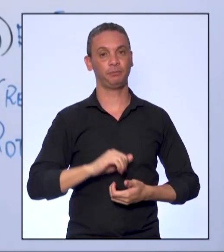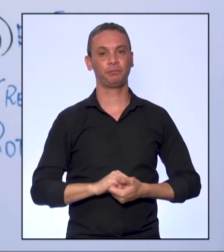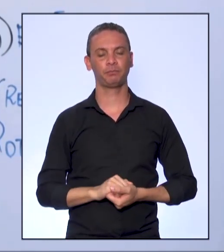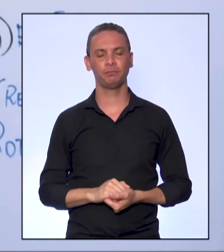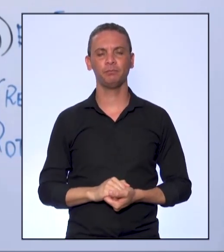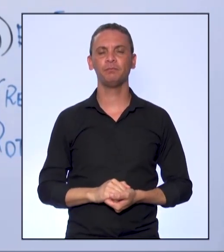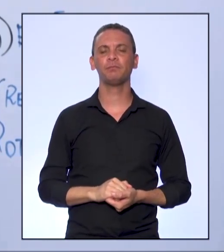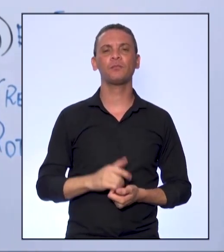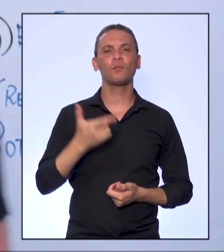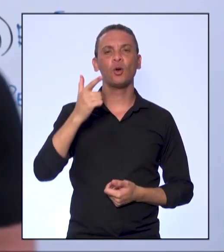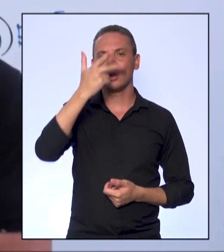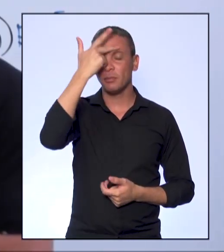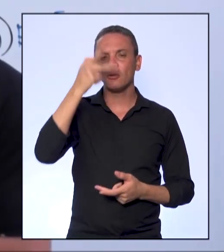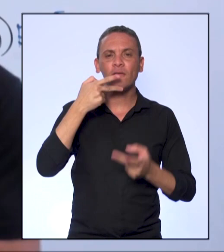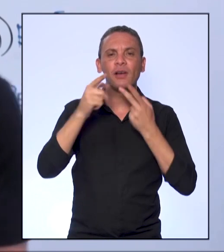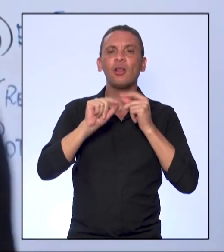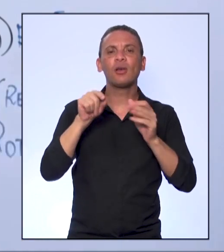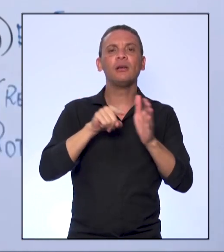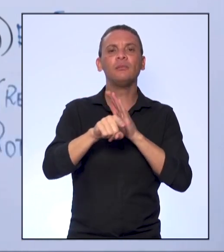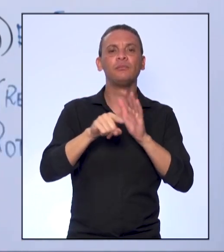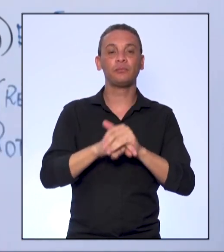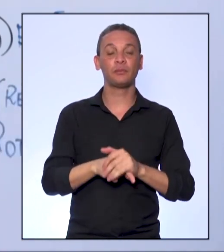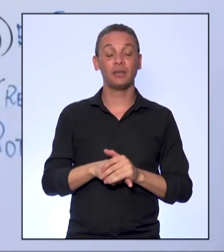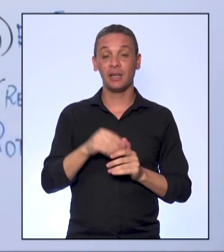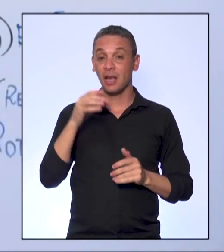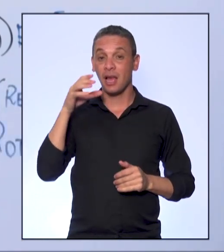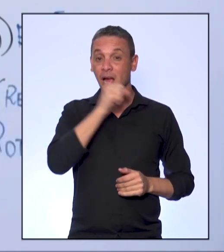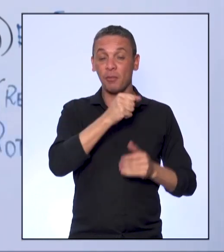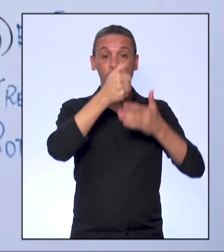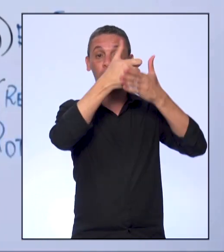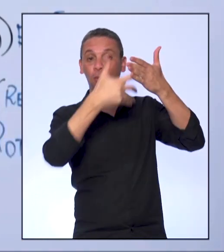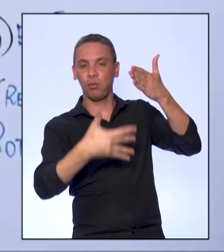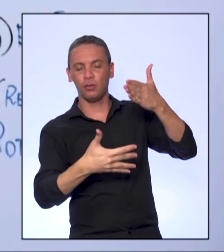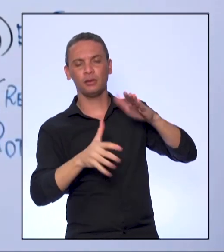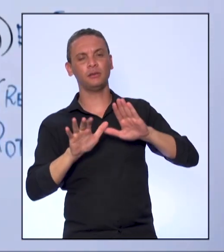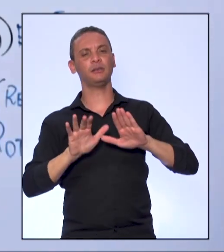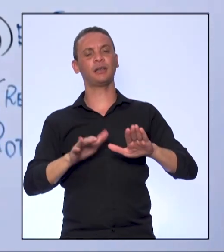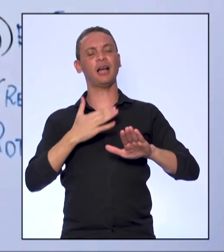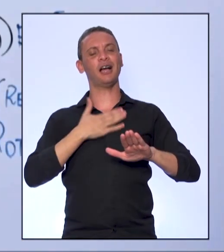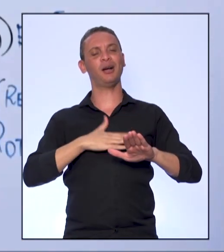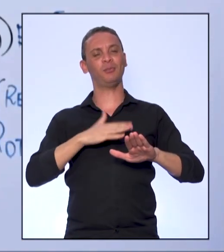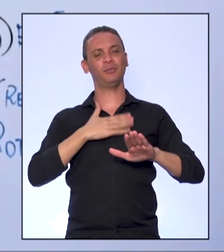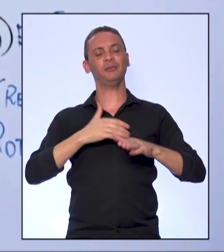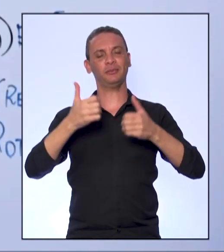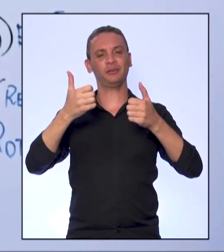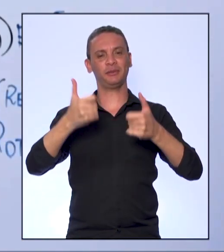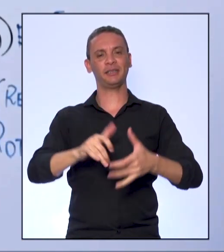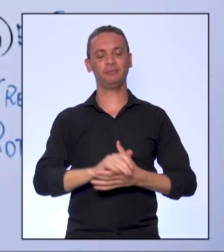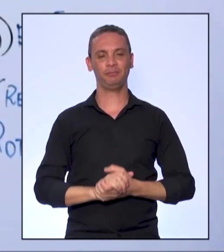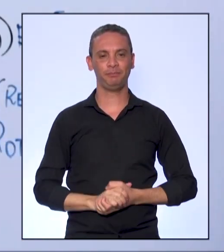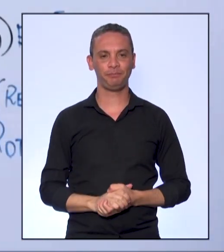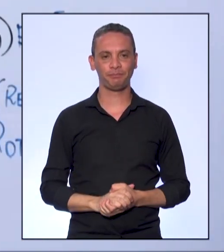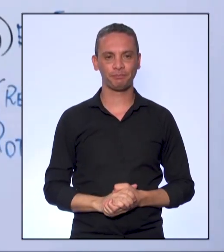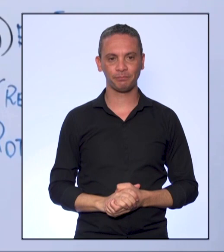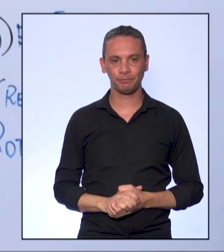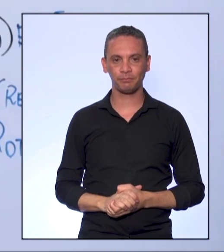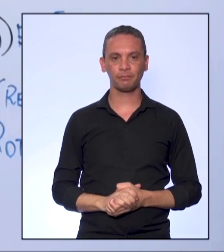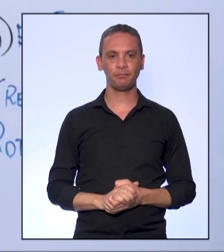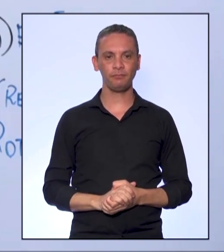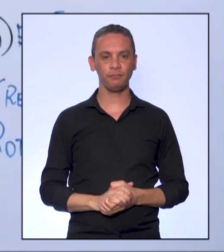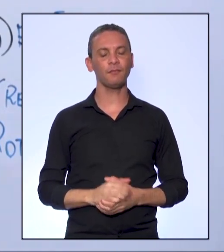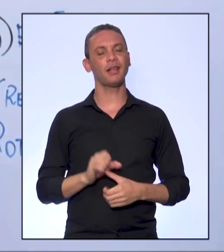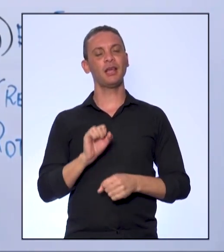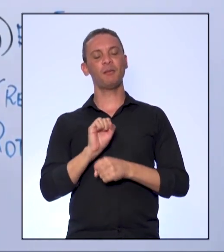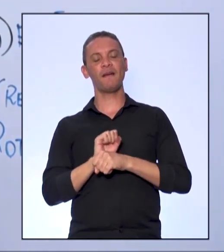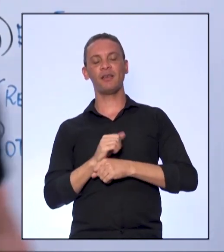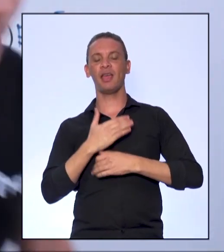está dizendo que está muito rápido, então vou com calminha aqui para vocês. Já parei